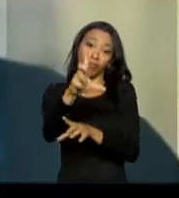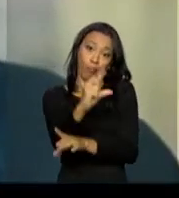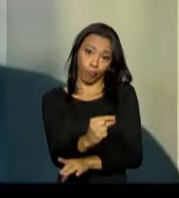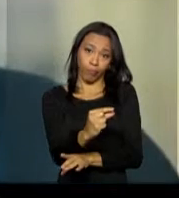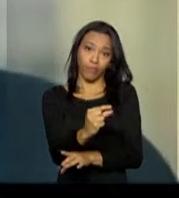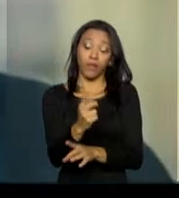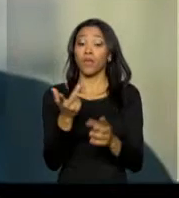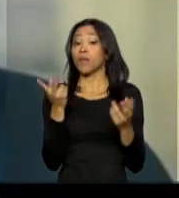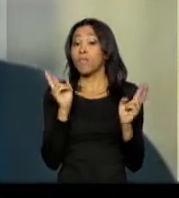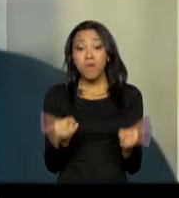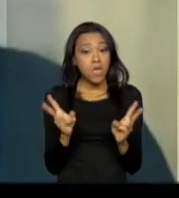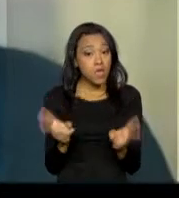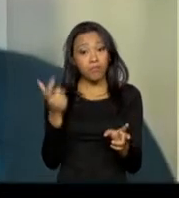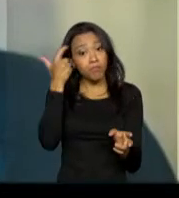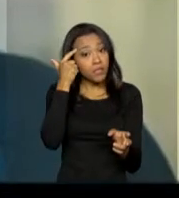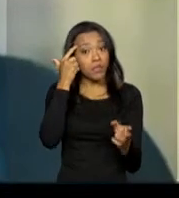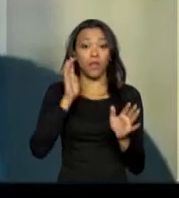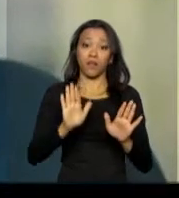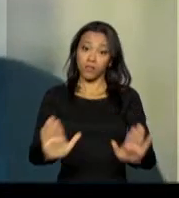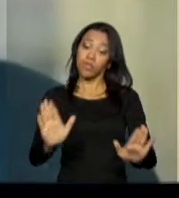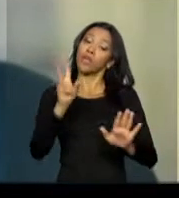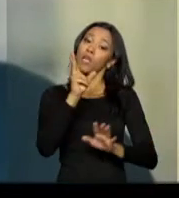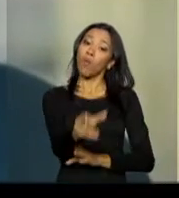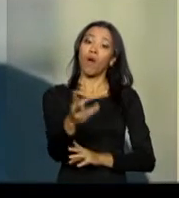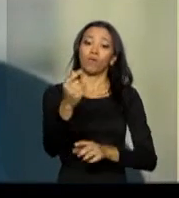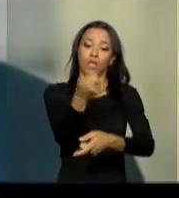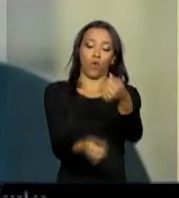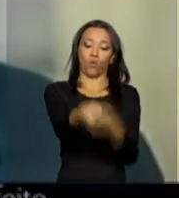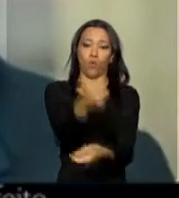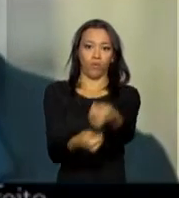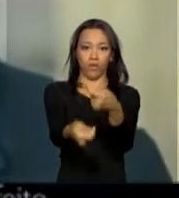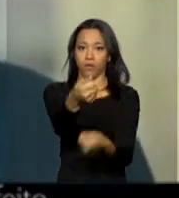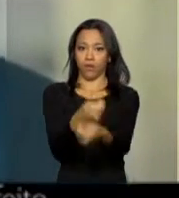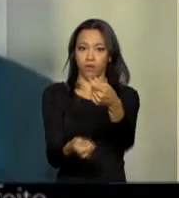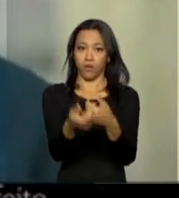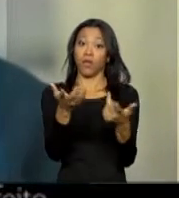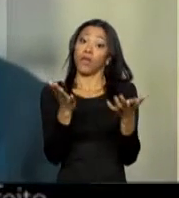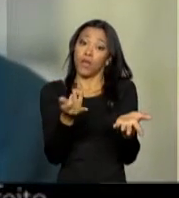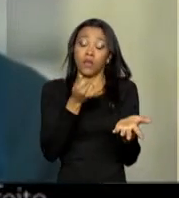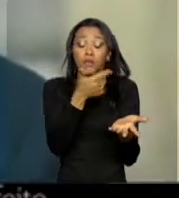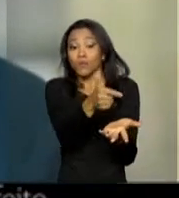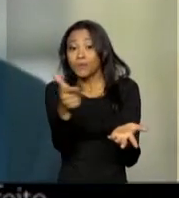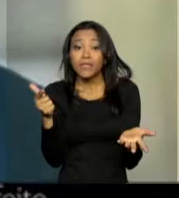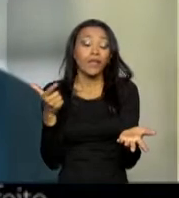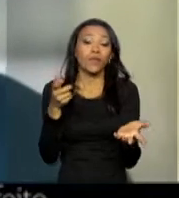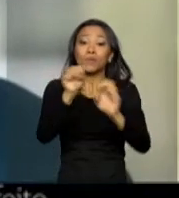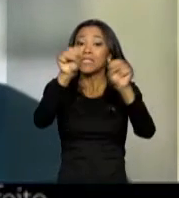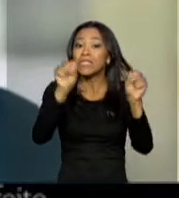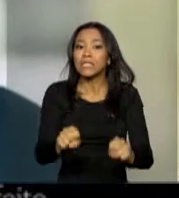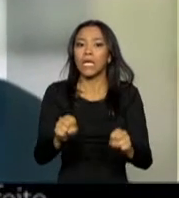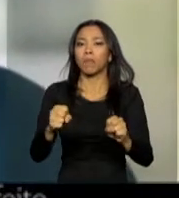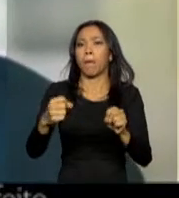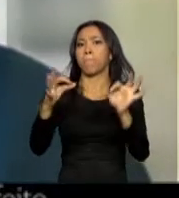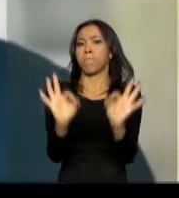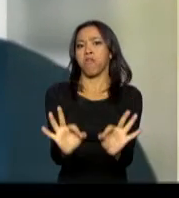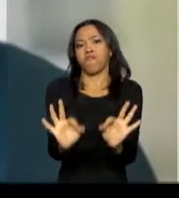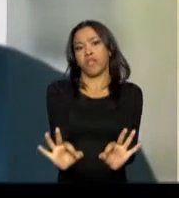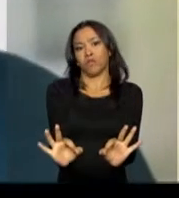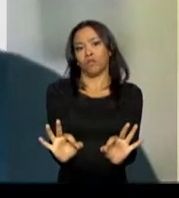O mesmo raciocínio se aplica à nossa economia. Assim como não existe um sistema econômico